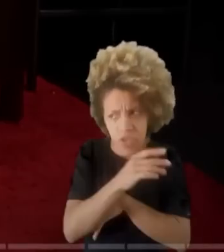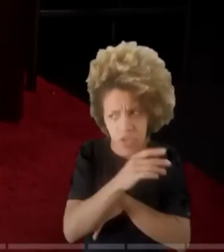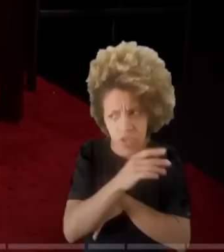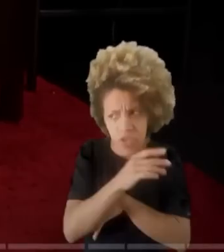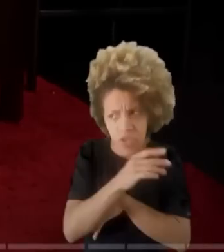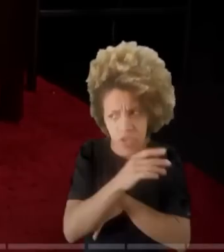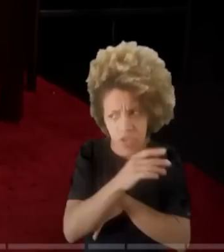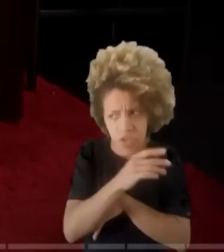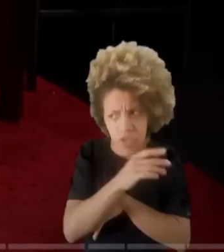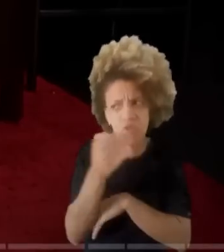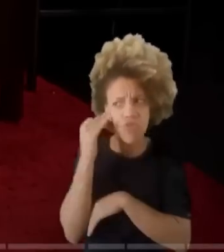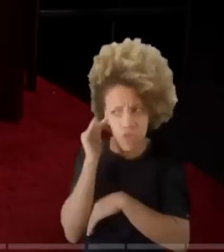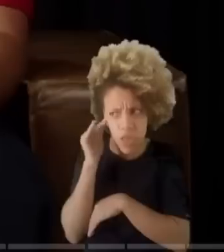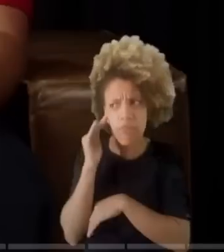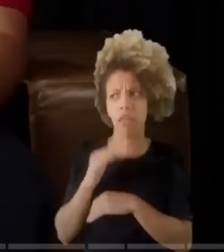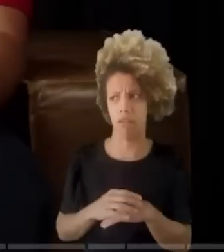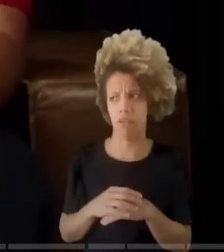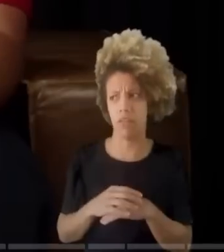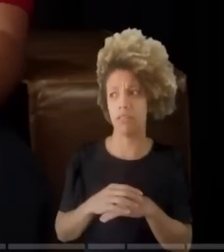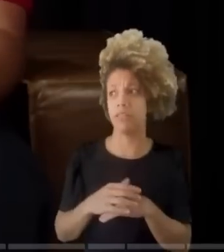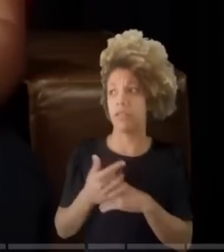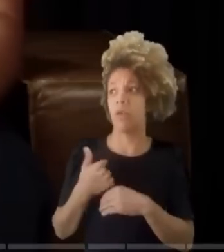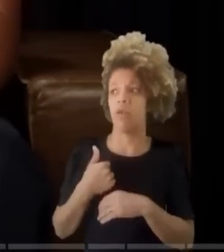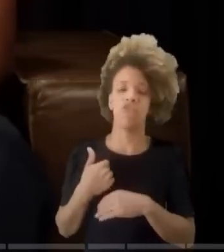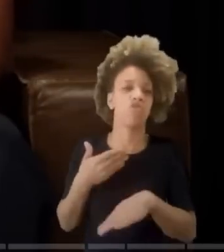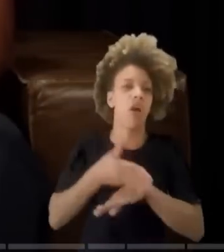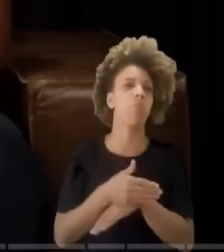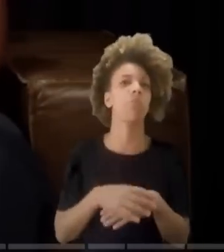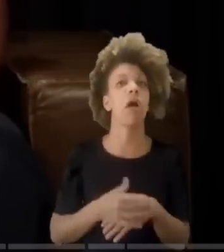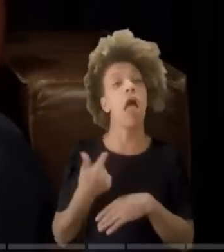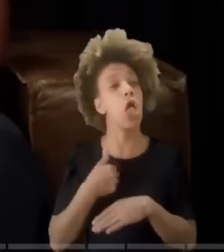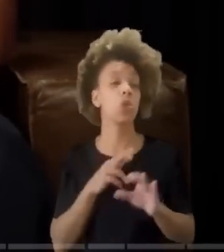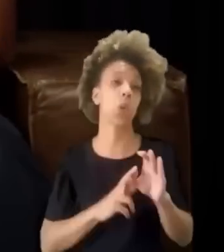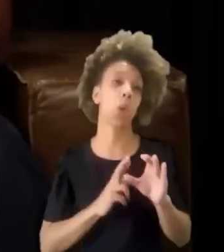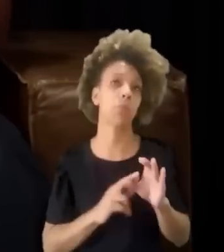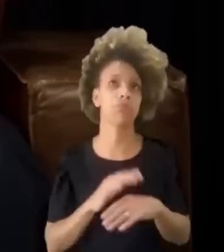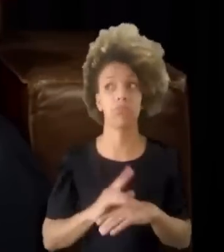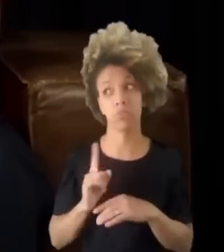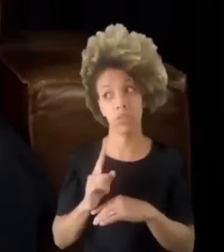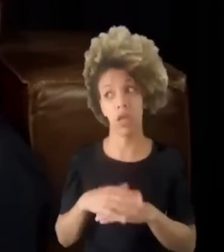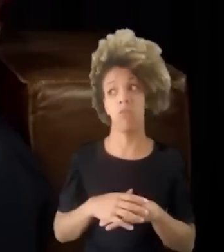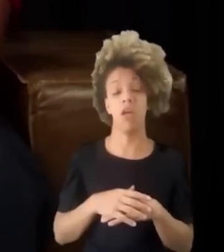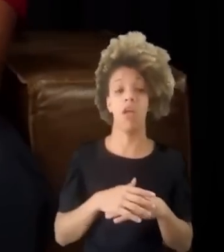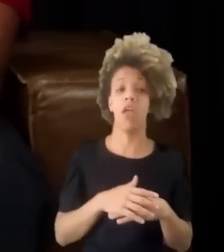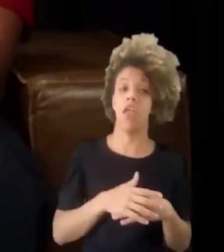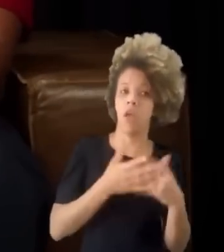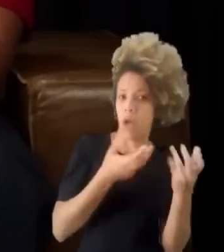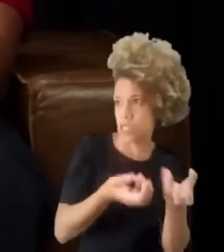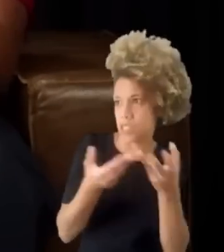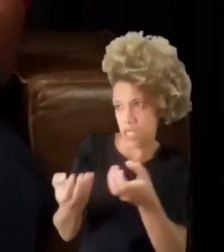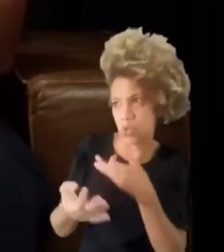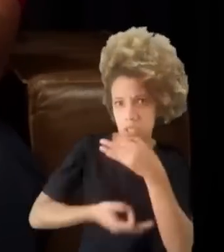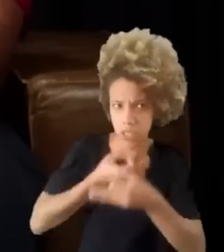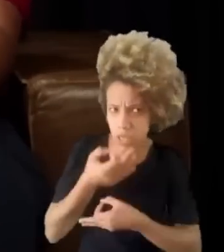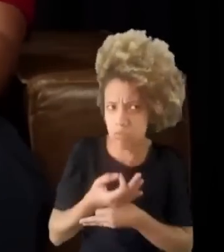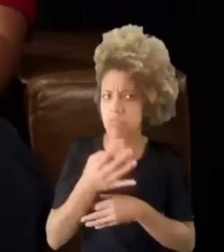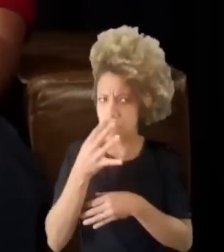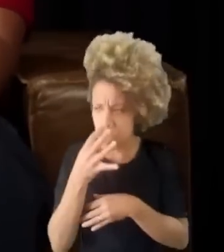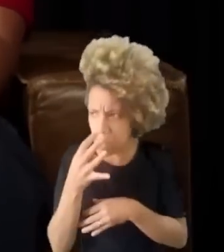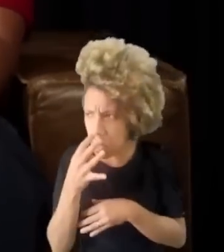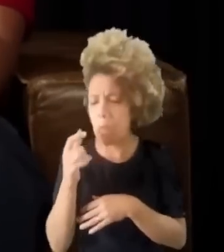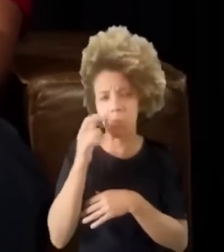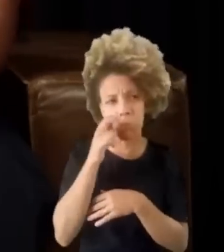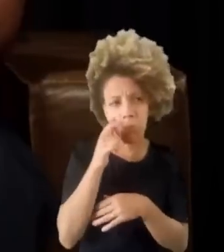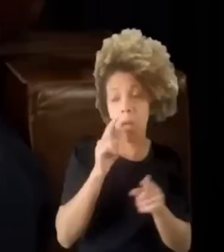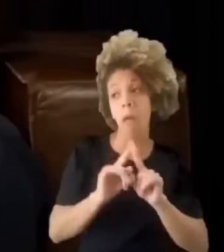tacou fogo no a estátua sobe mano então eu não vou chegar aqui e falar assim eu sou um comunista ou simpatizo com várias ideias Acho interessante várias